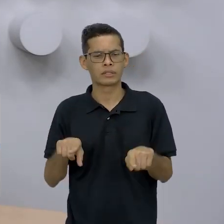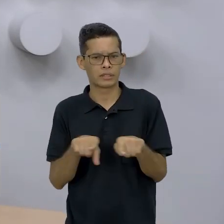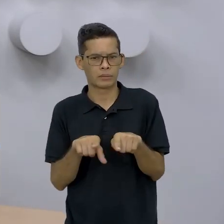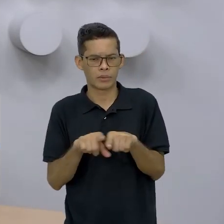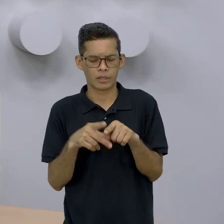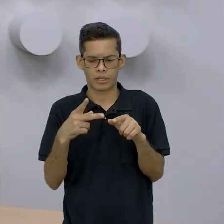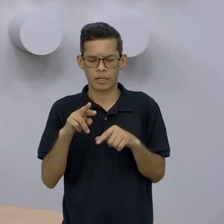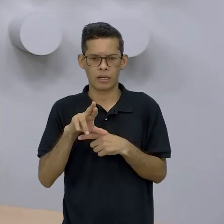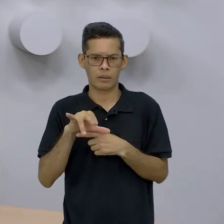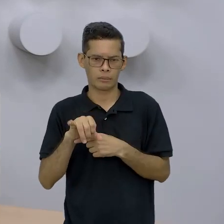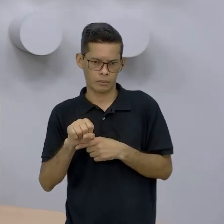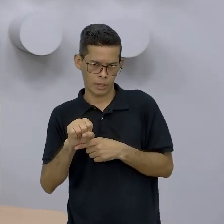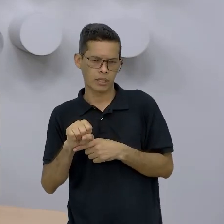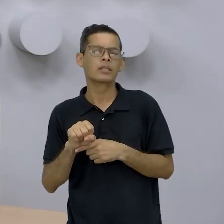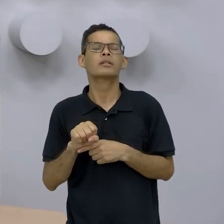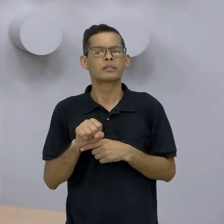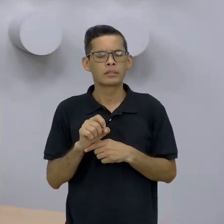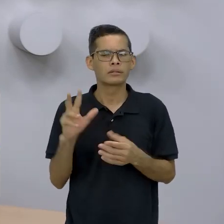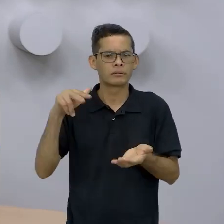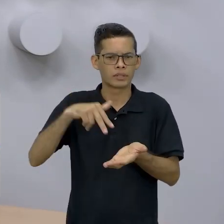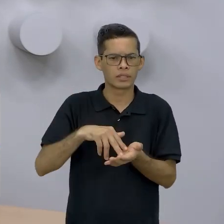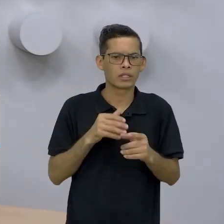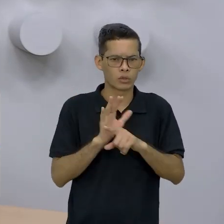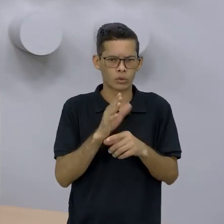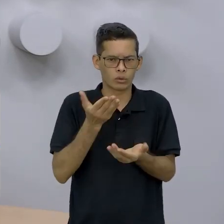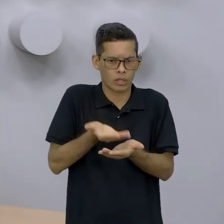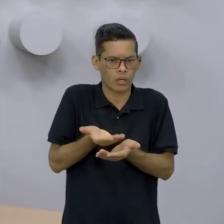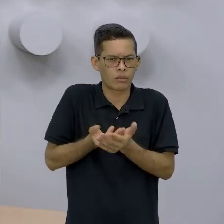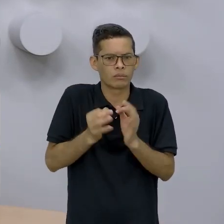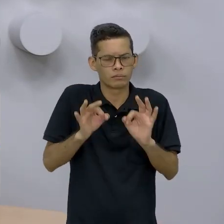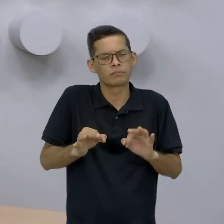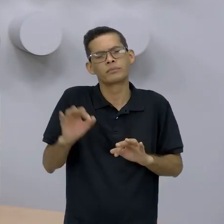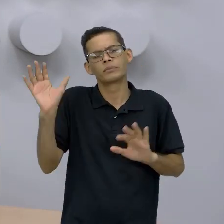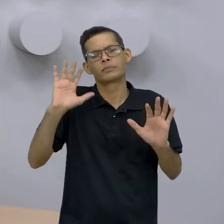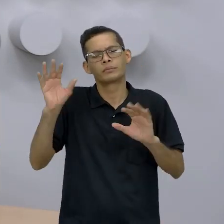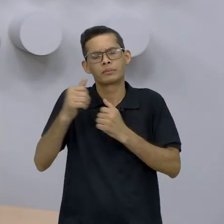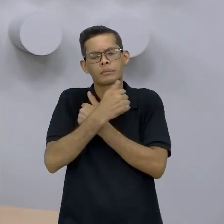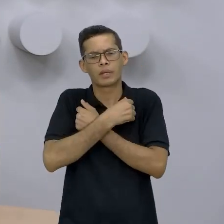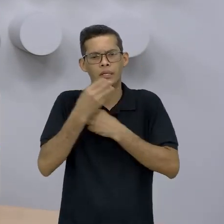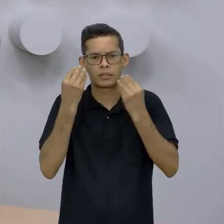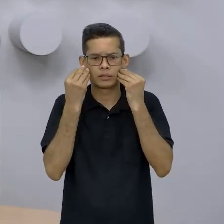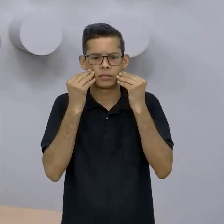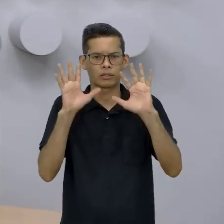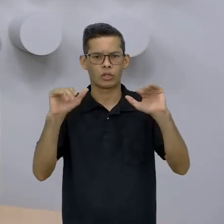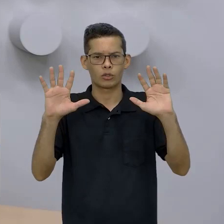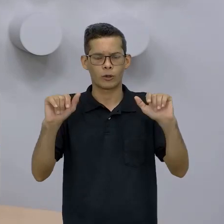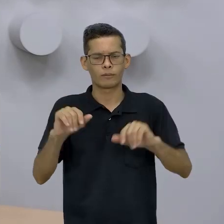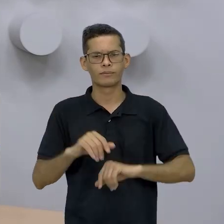também, que colaborou bastante, como sempre, com a aula. A gente se vê em breve. Beijo para vocês.